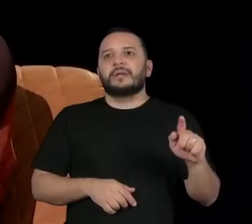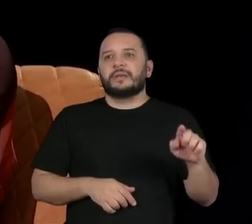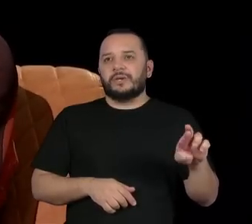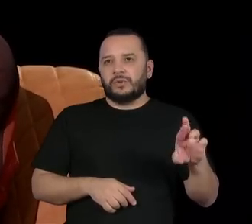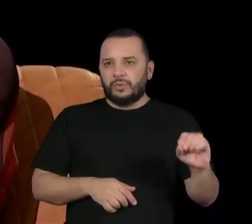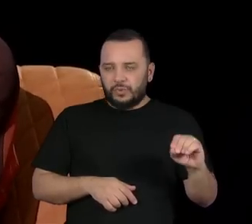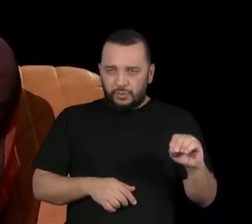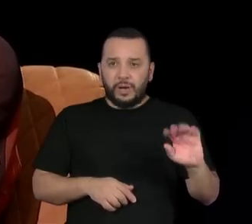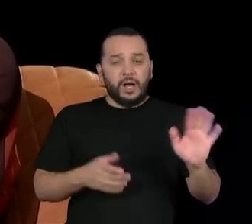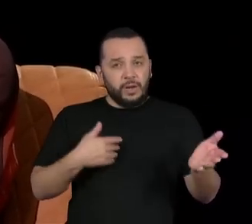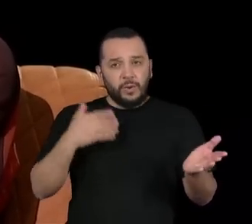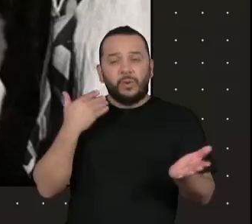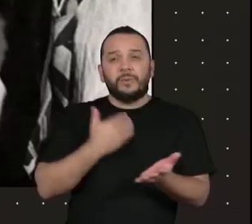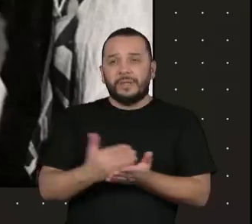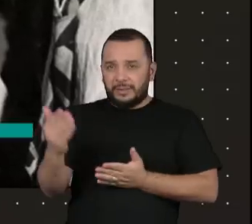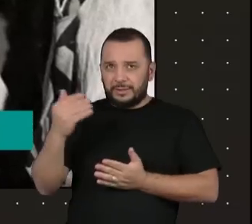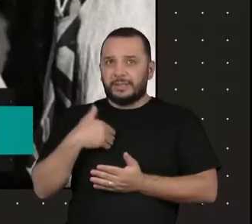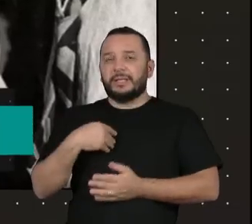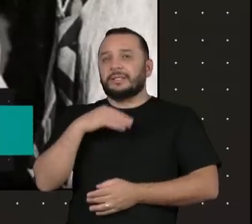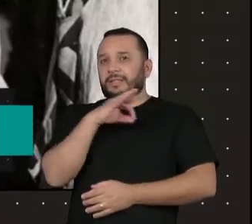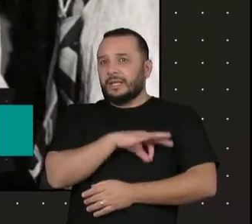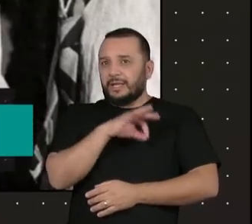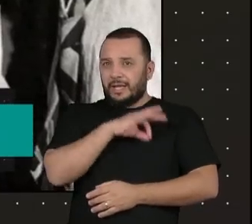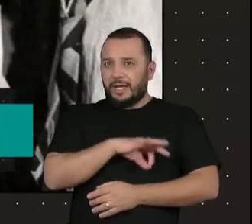no profissionalismo foi fazendo